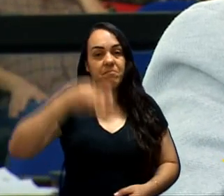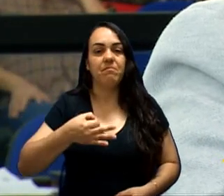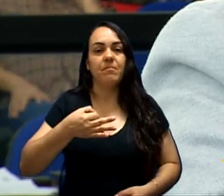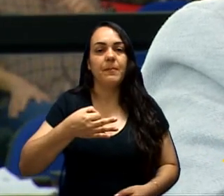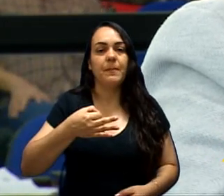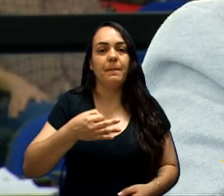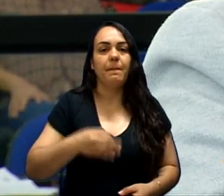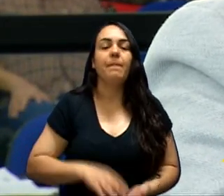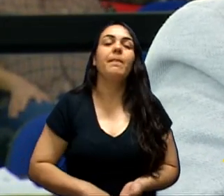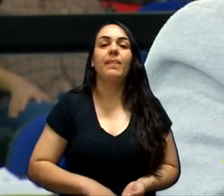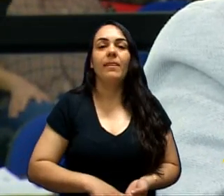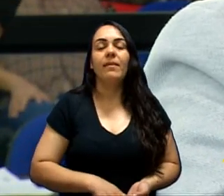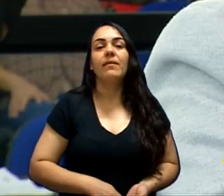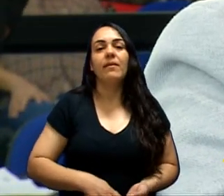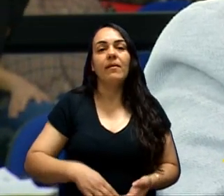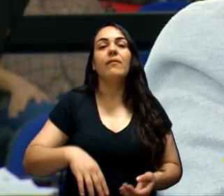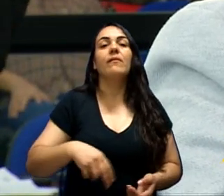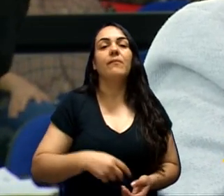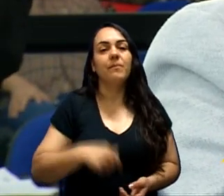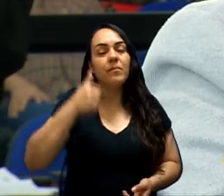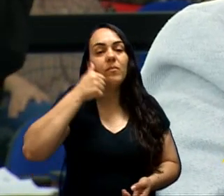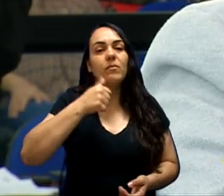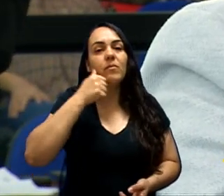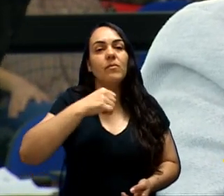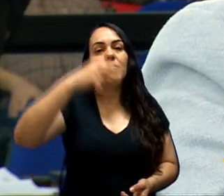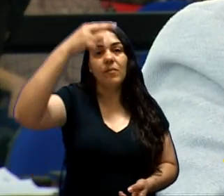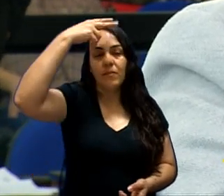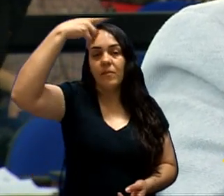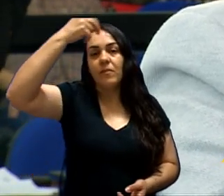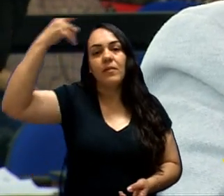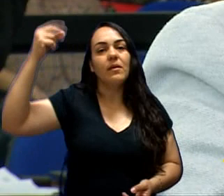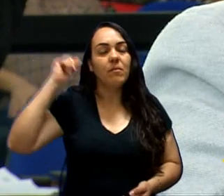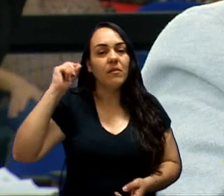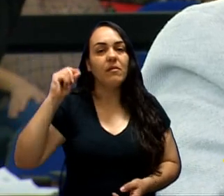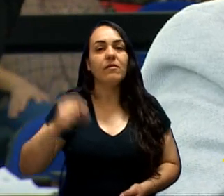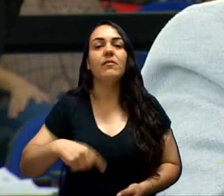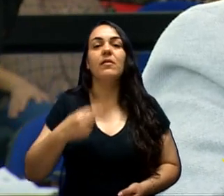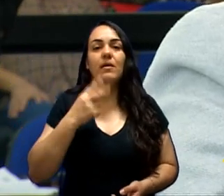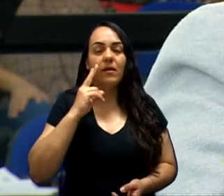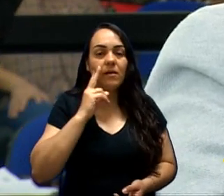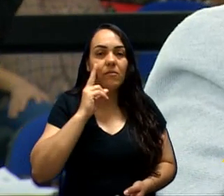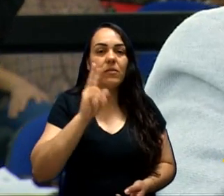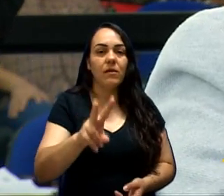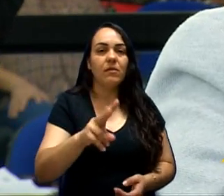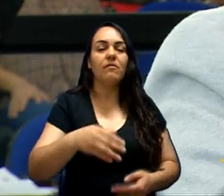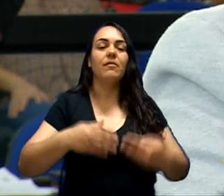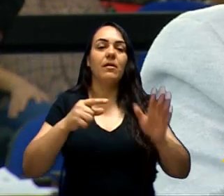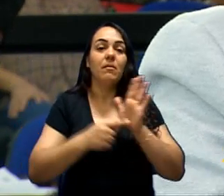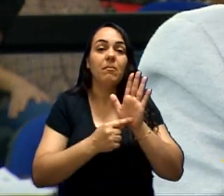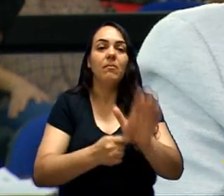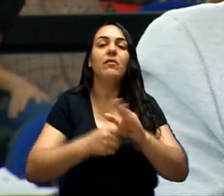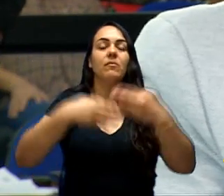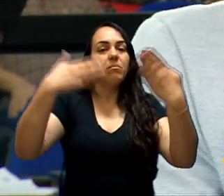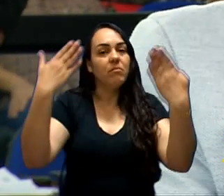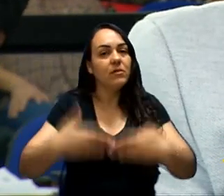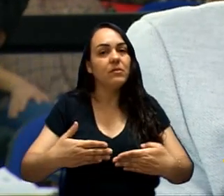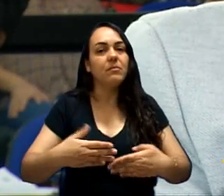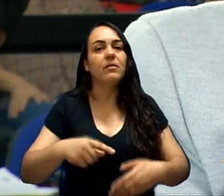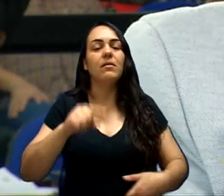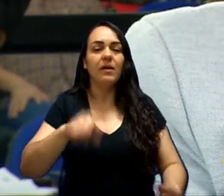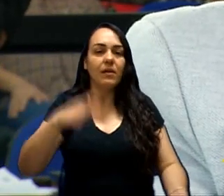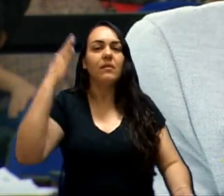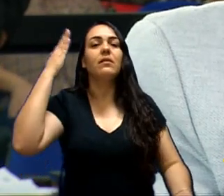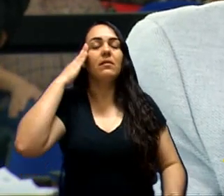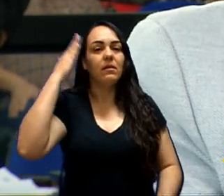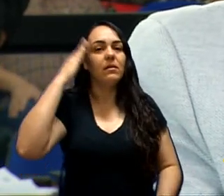veja bem, a doutora Jaqueline é diferente. Ela realmente, quando a gente prova e mostra, ela realmente... Ela é